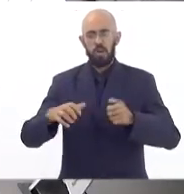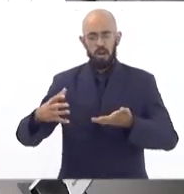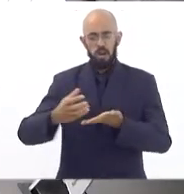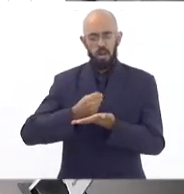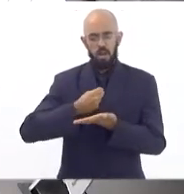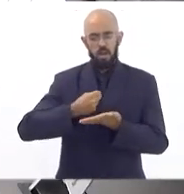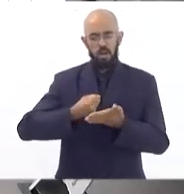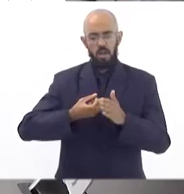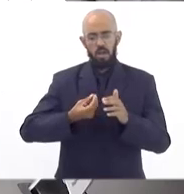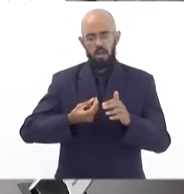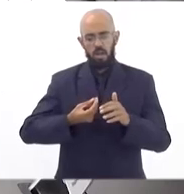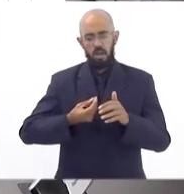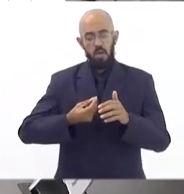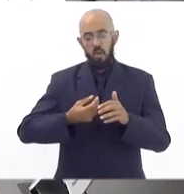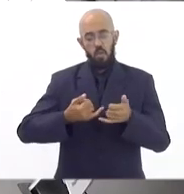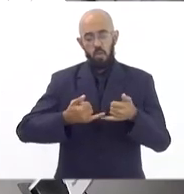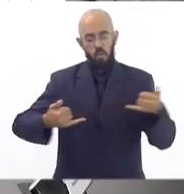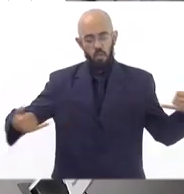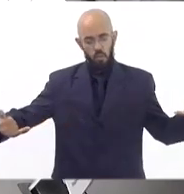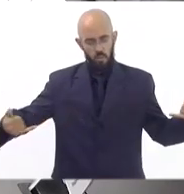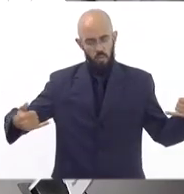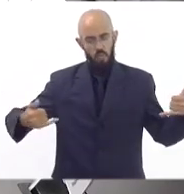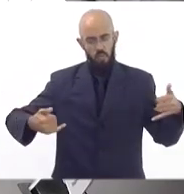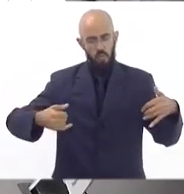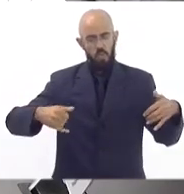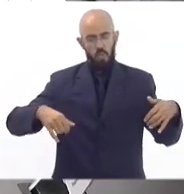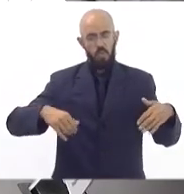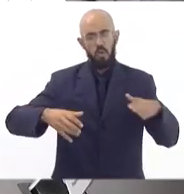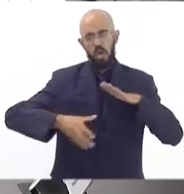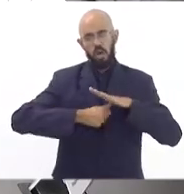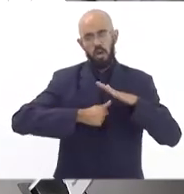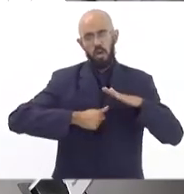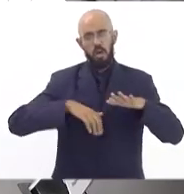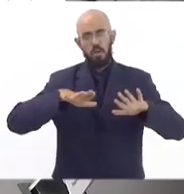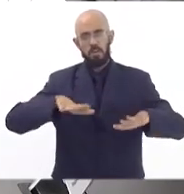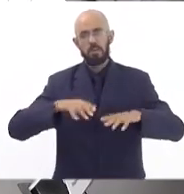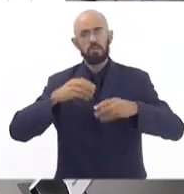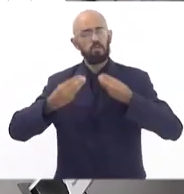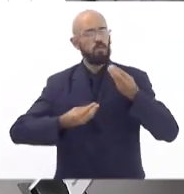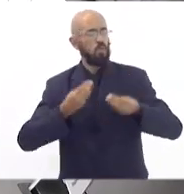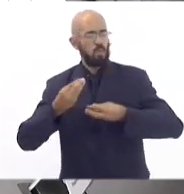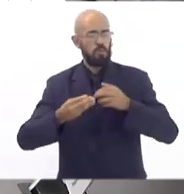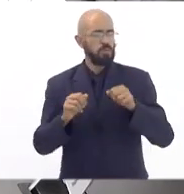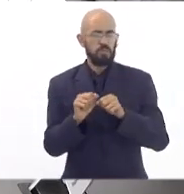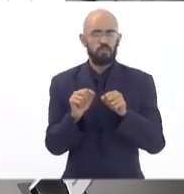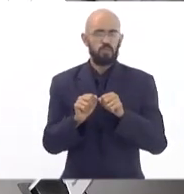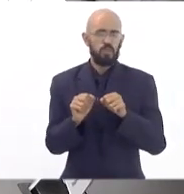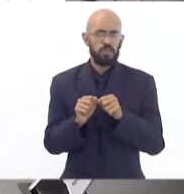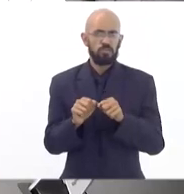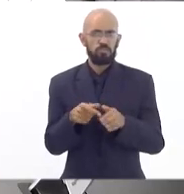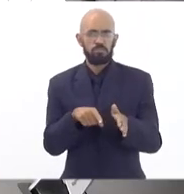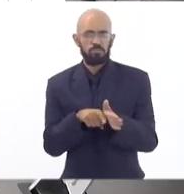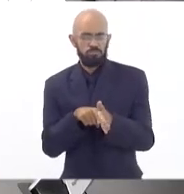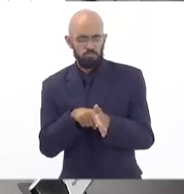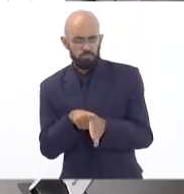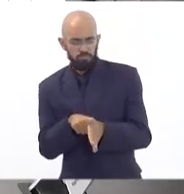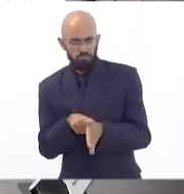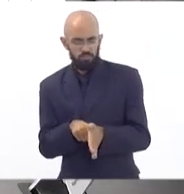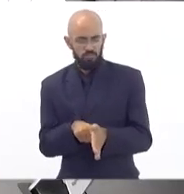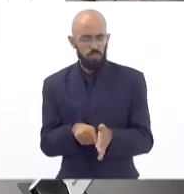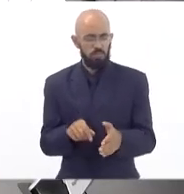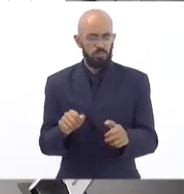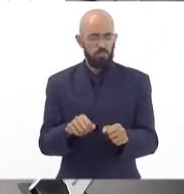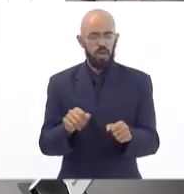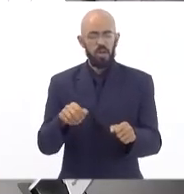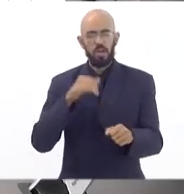cobre e Furtado o que foi feito até então do ponto de vista de Investigações para desmontar